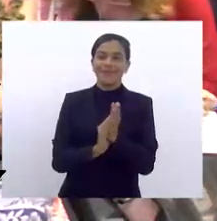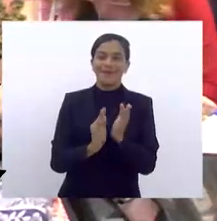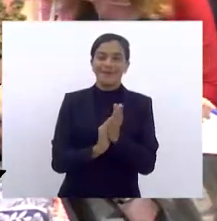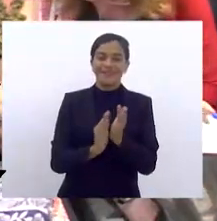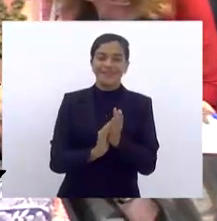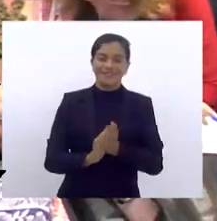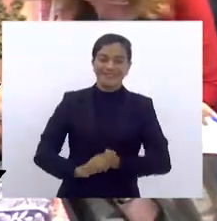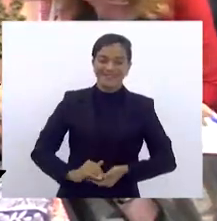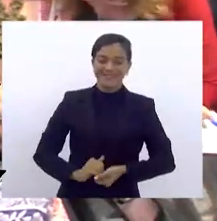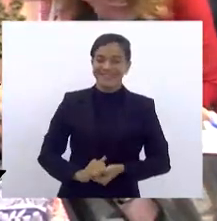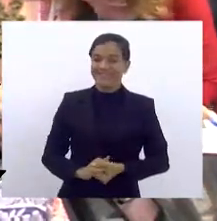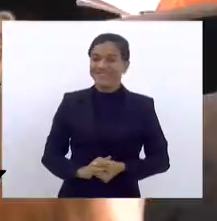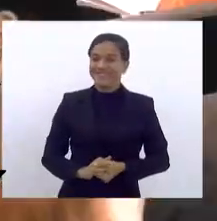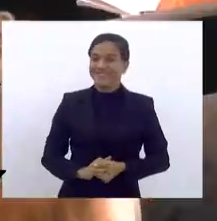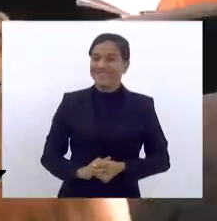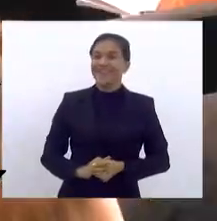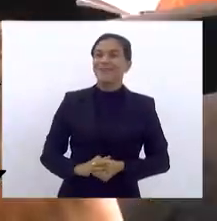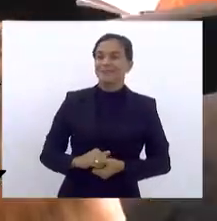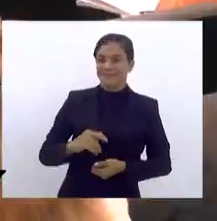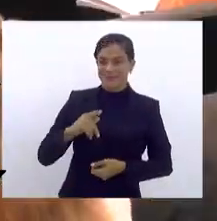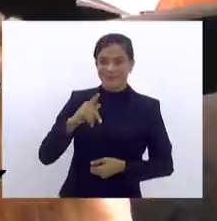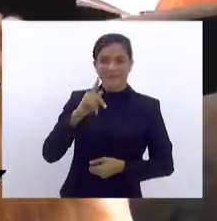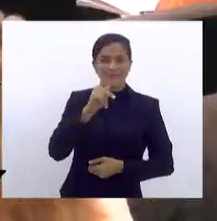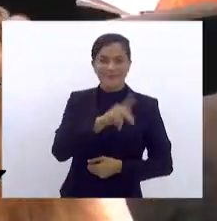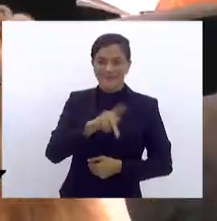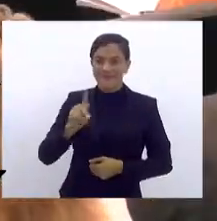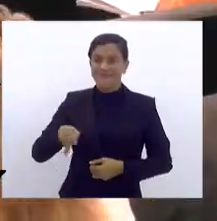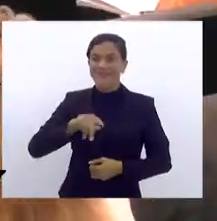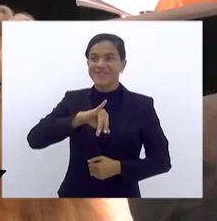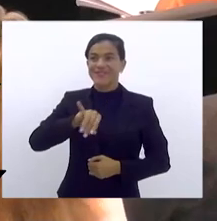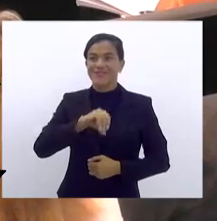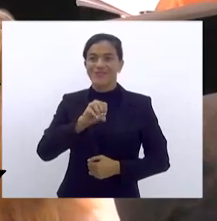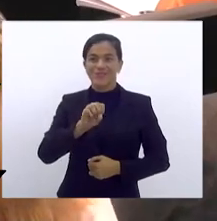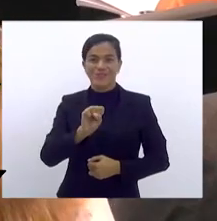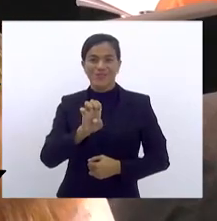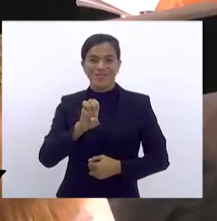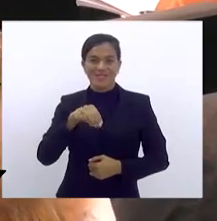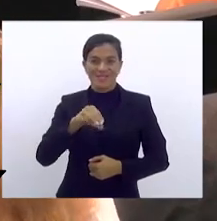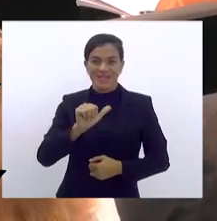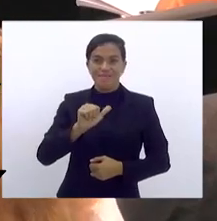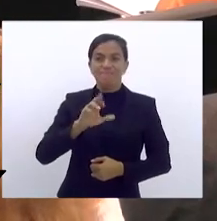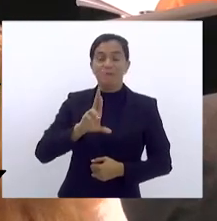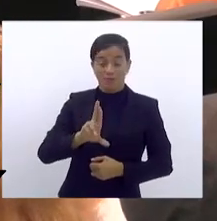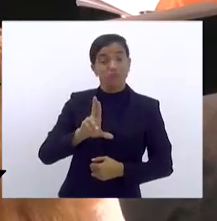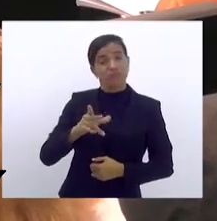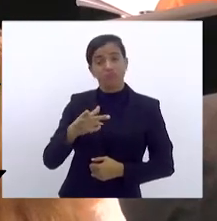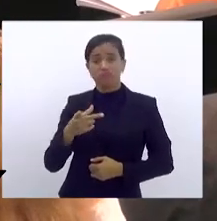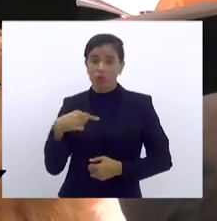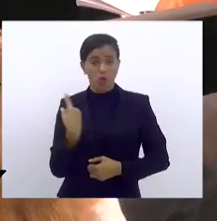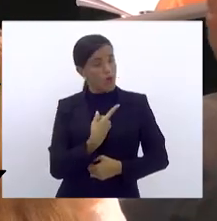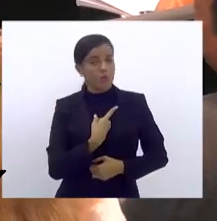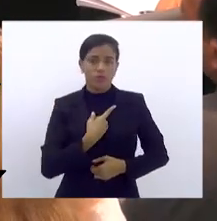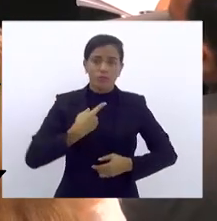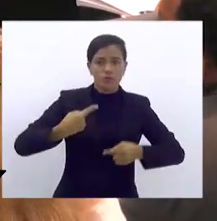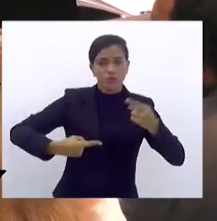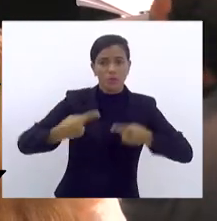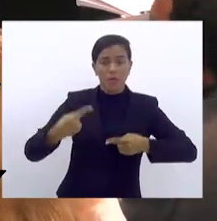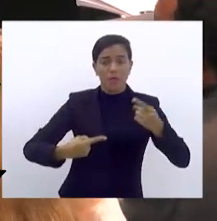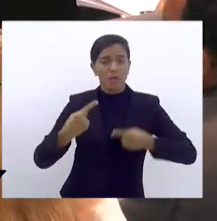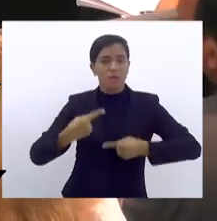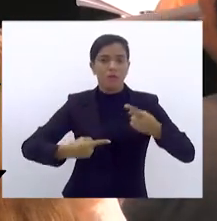obrigado deputado professor José Márcio é claro que nós estamos aqui debatendo mas ações